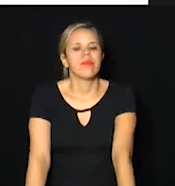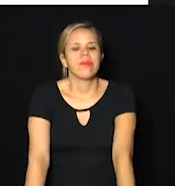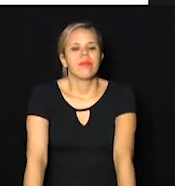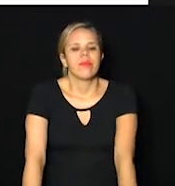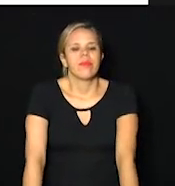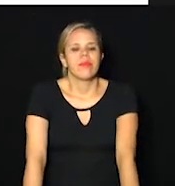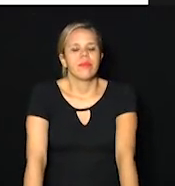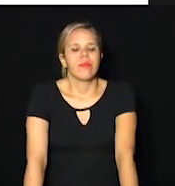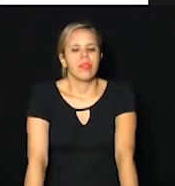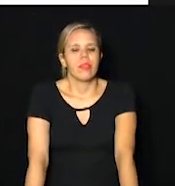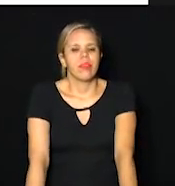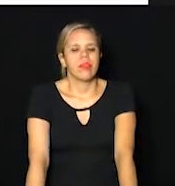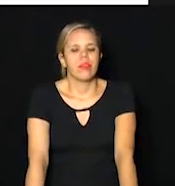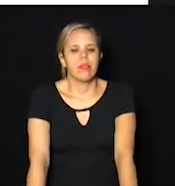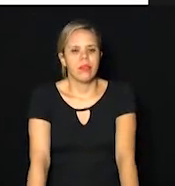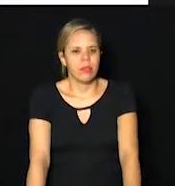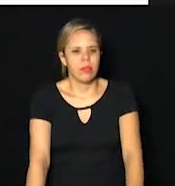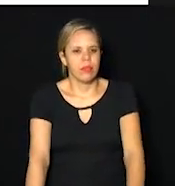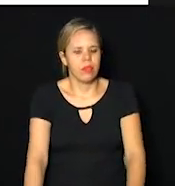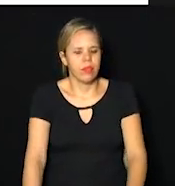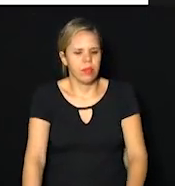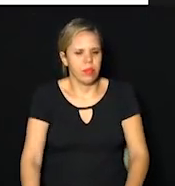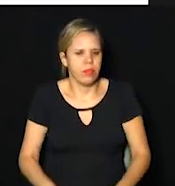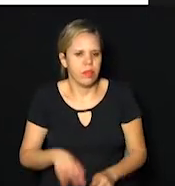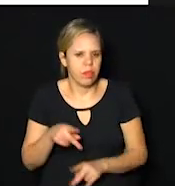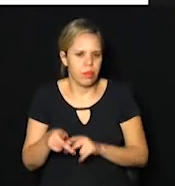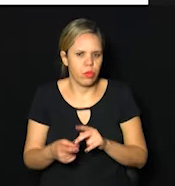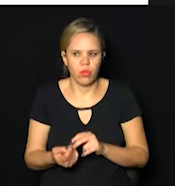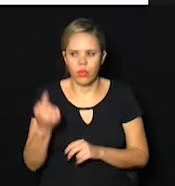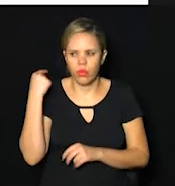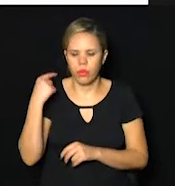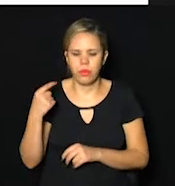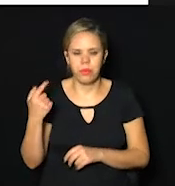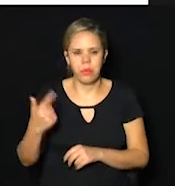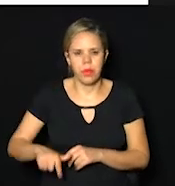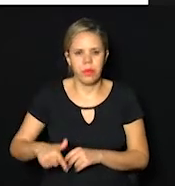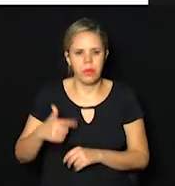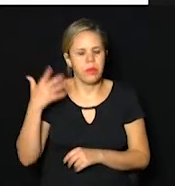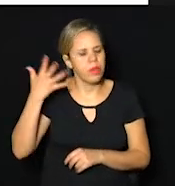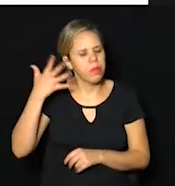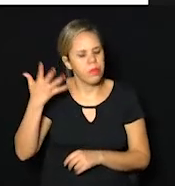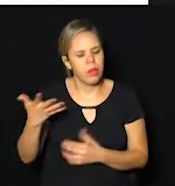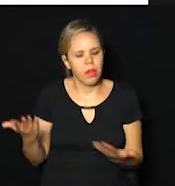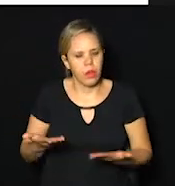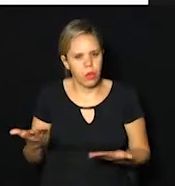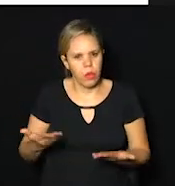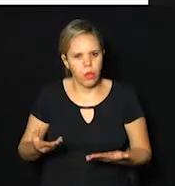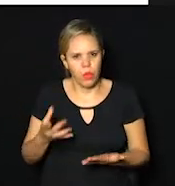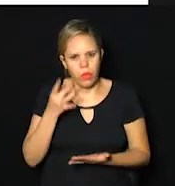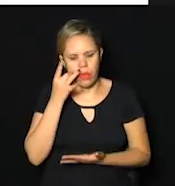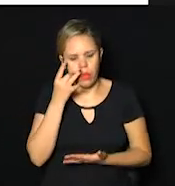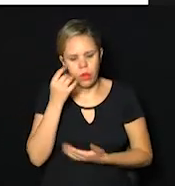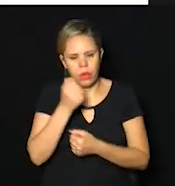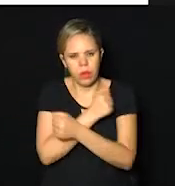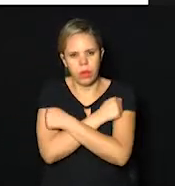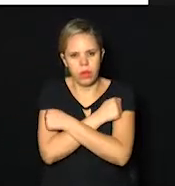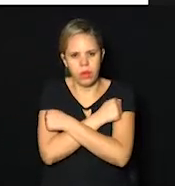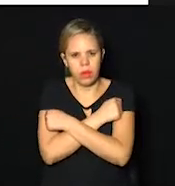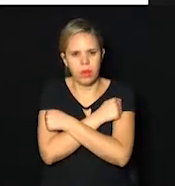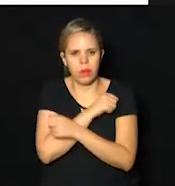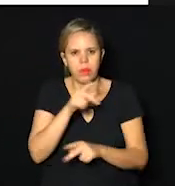Eles estiveram naquela primeira que a gente teve que repetir agora, né? Que foi presencial. Um abraço, pessoal de